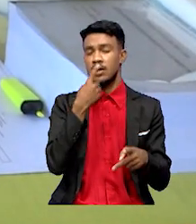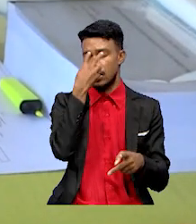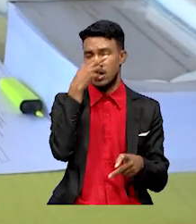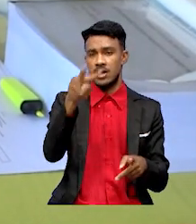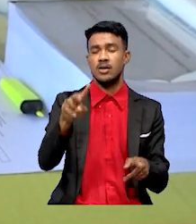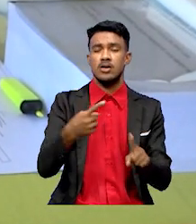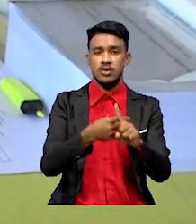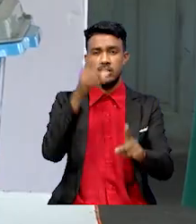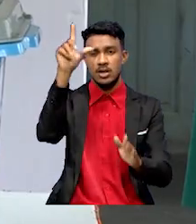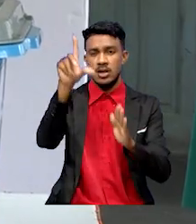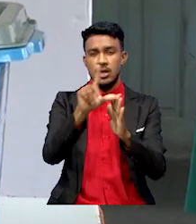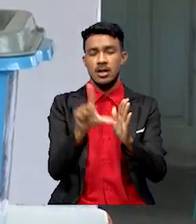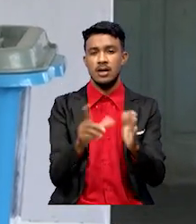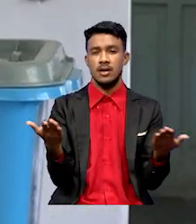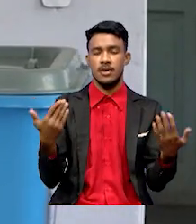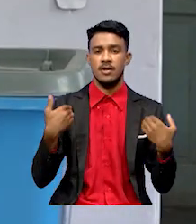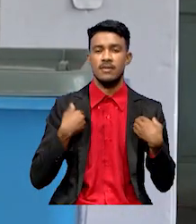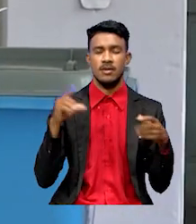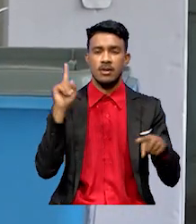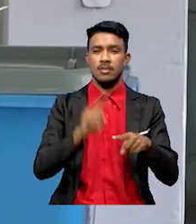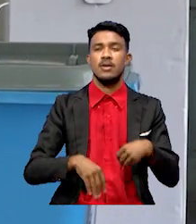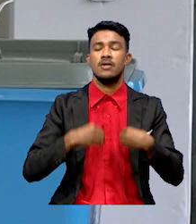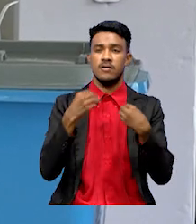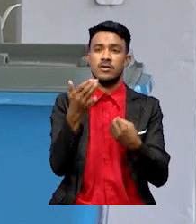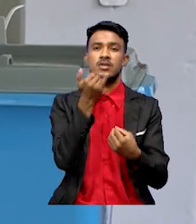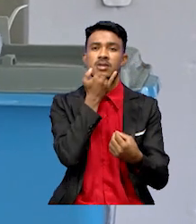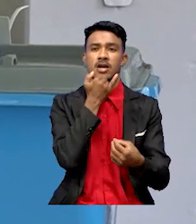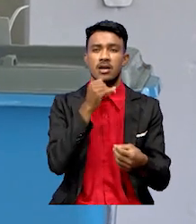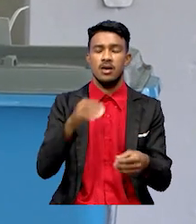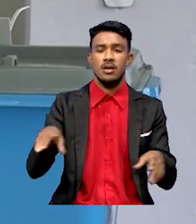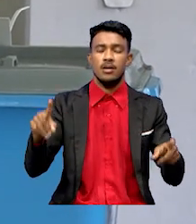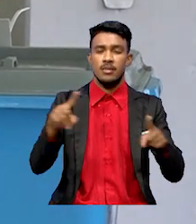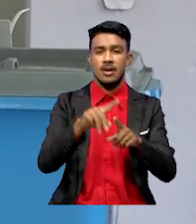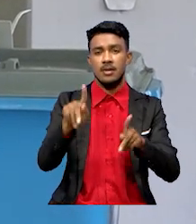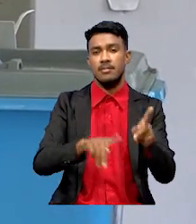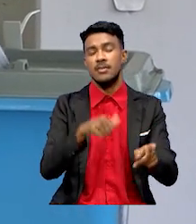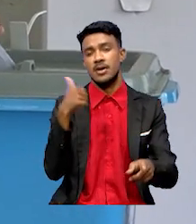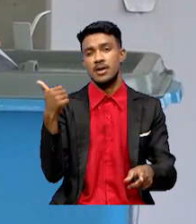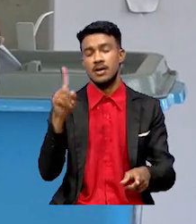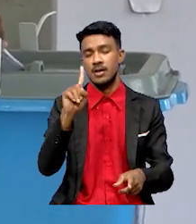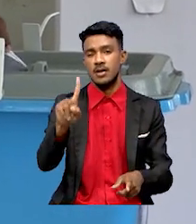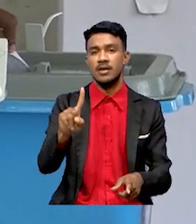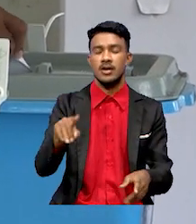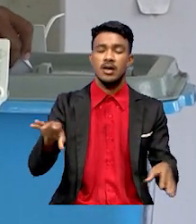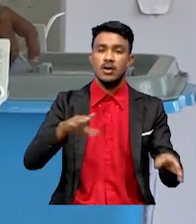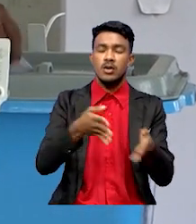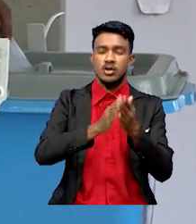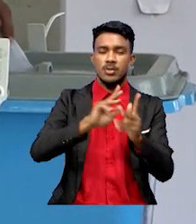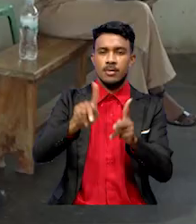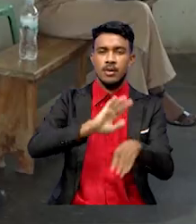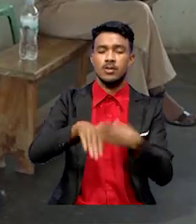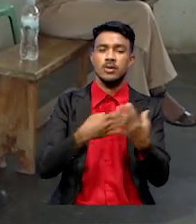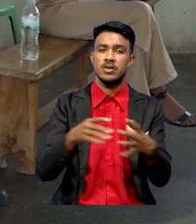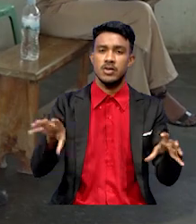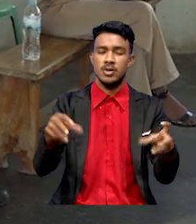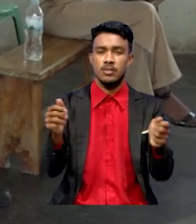nebe iha nune labele fokulpa ba parte ida. Nune Ivo husu ba parte hotu atu servisu amutuk no iha